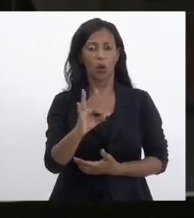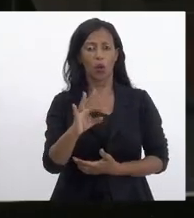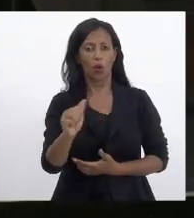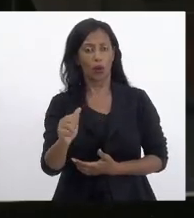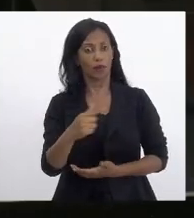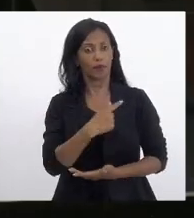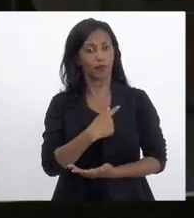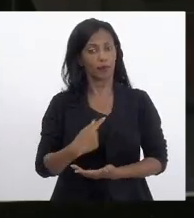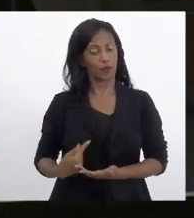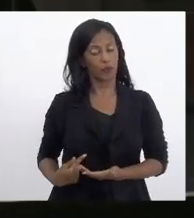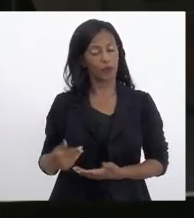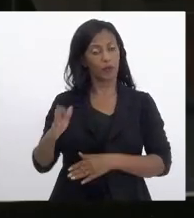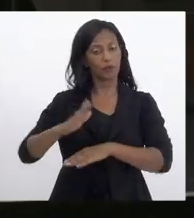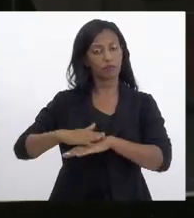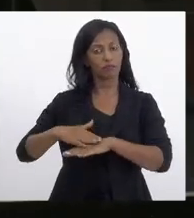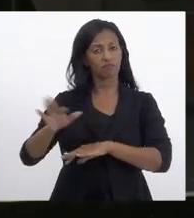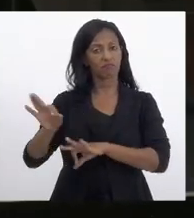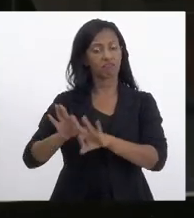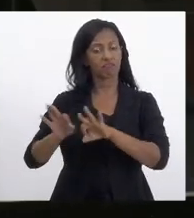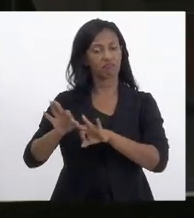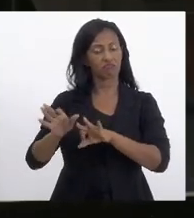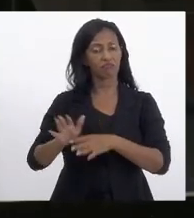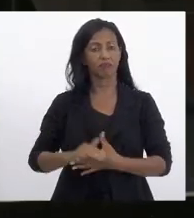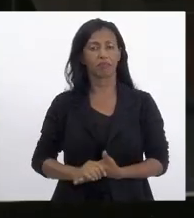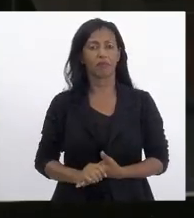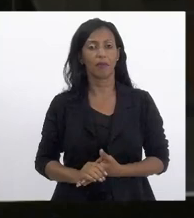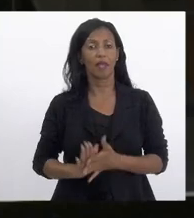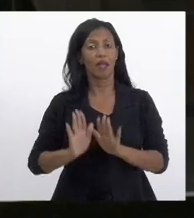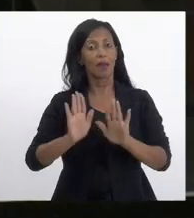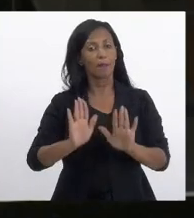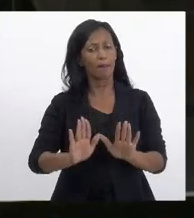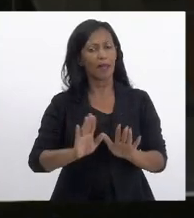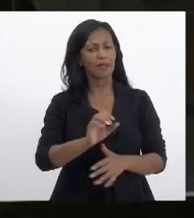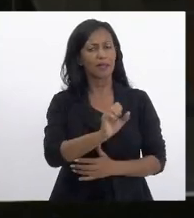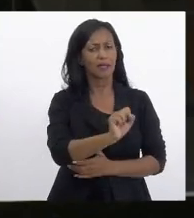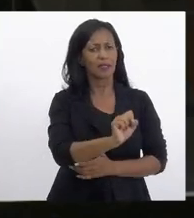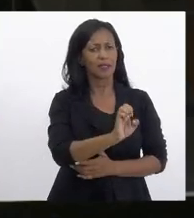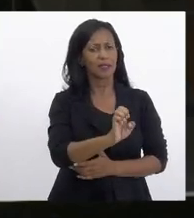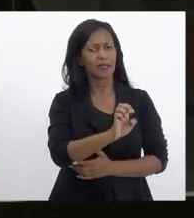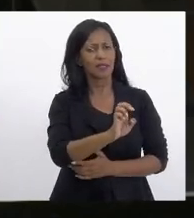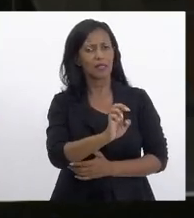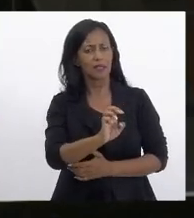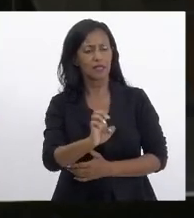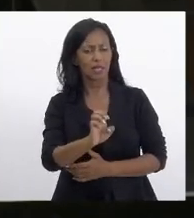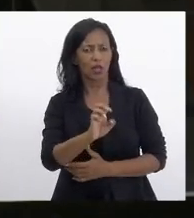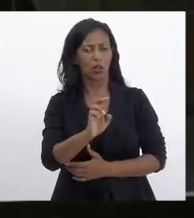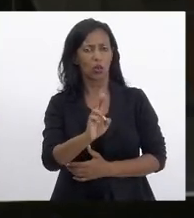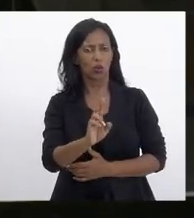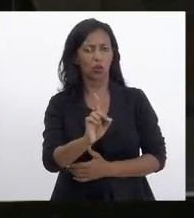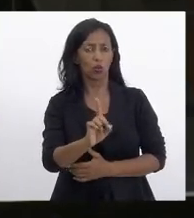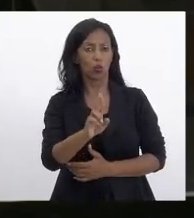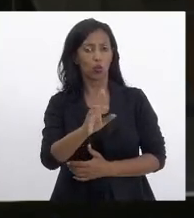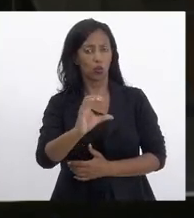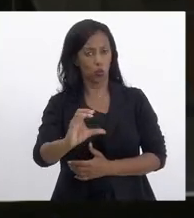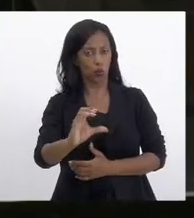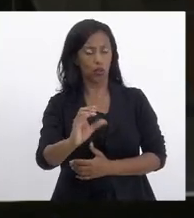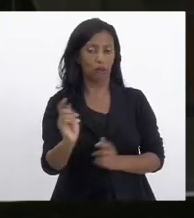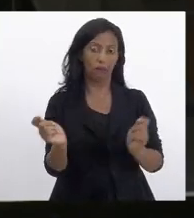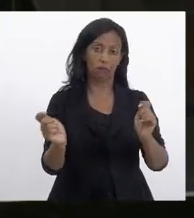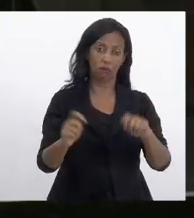foi o governador que o fez. Mas a Secretaria de Educação possivelmente com um